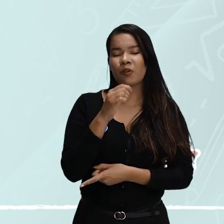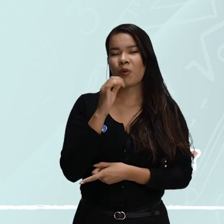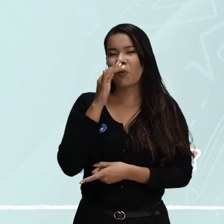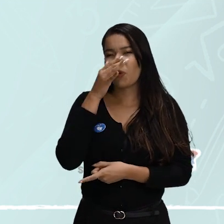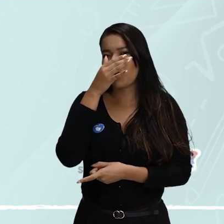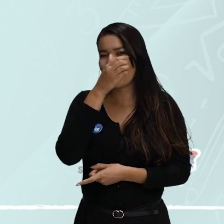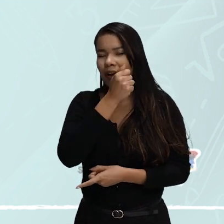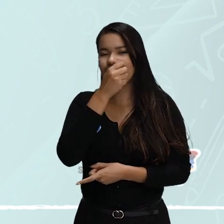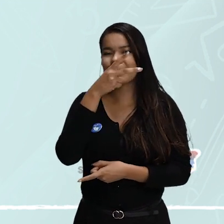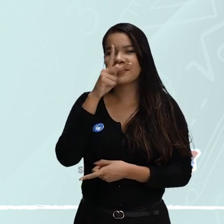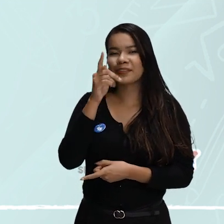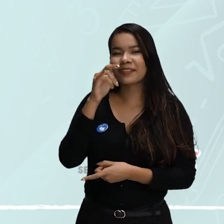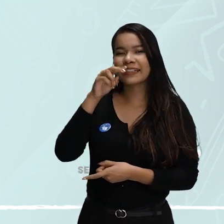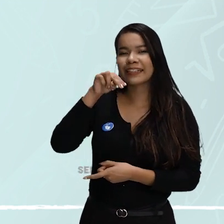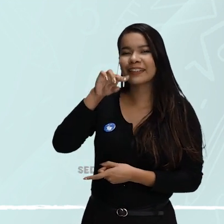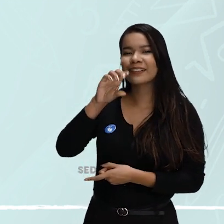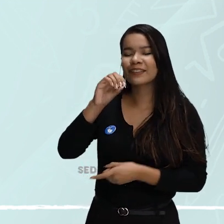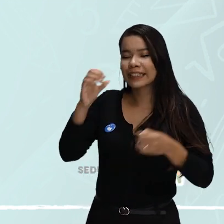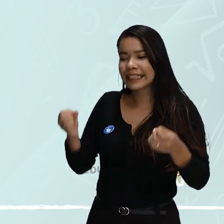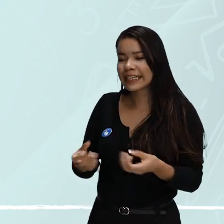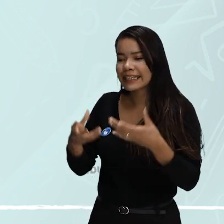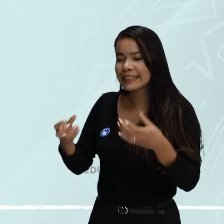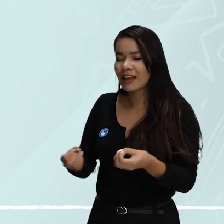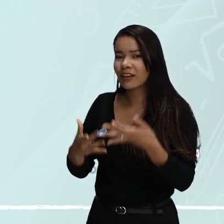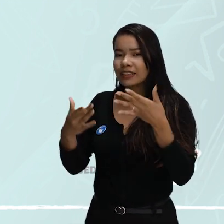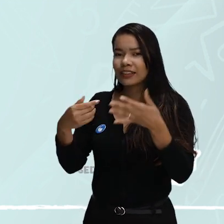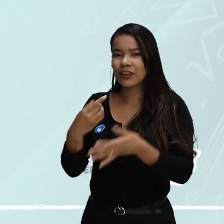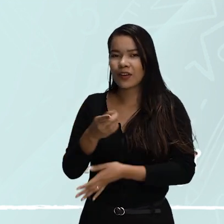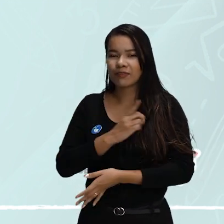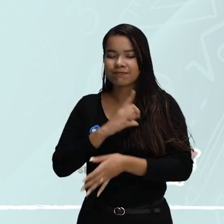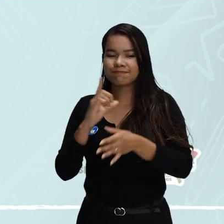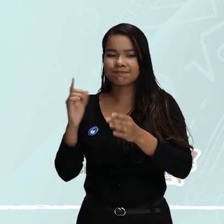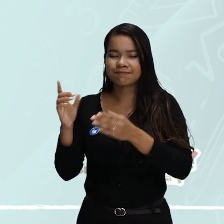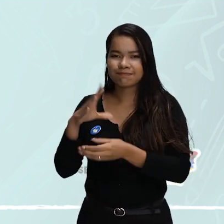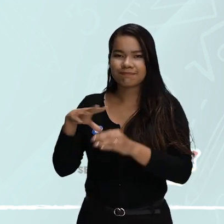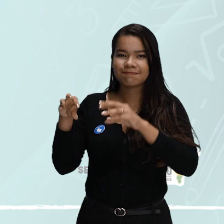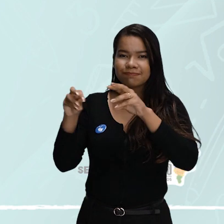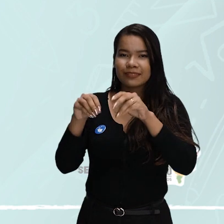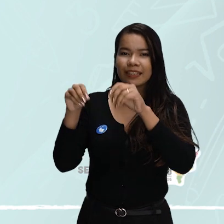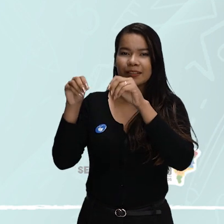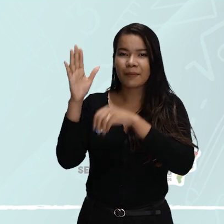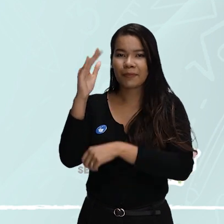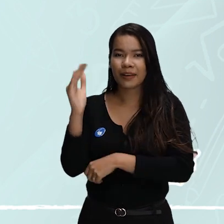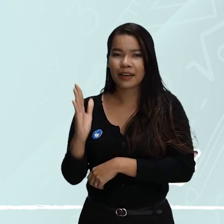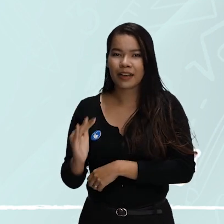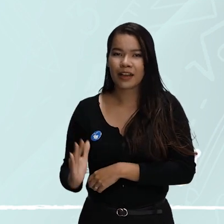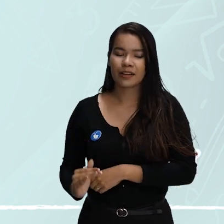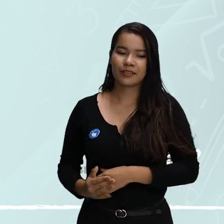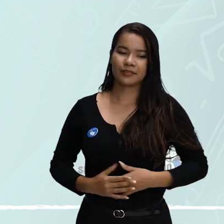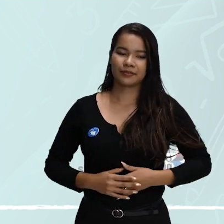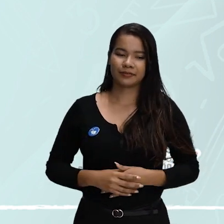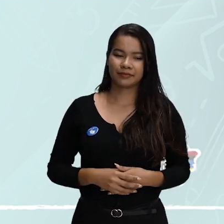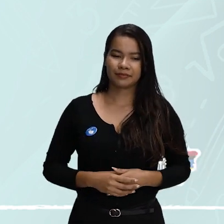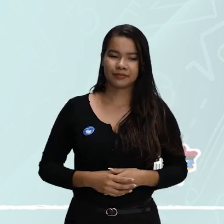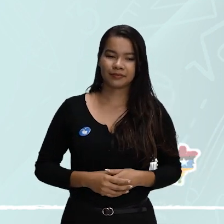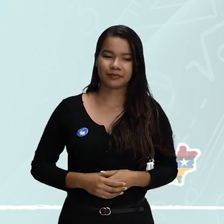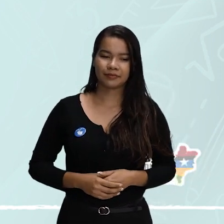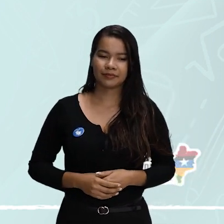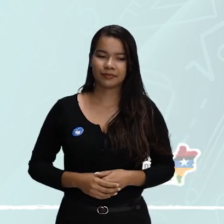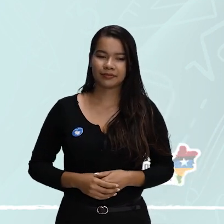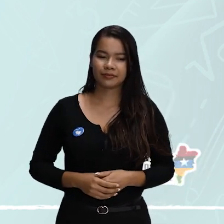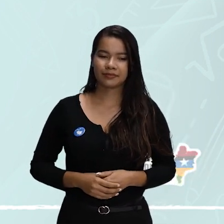que exalta a nossa terra. Eu não sou cantora, mas ela diz assim, ó: todo mundo canta a